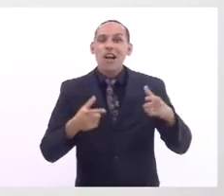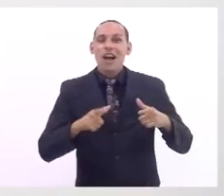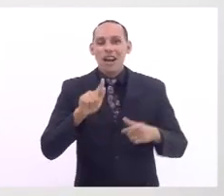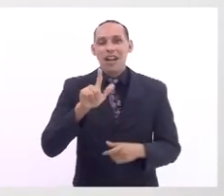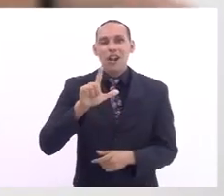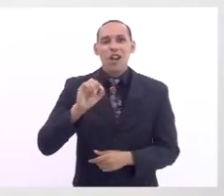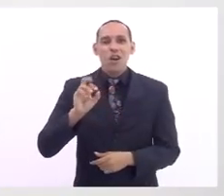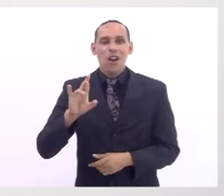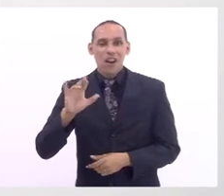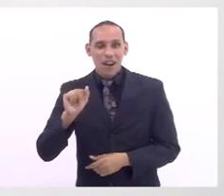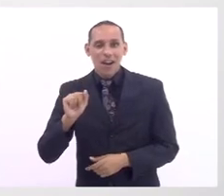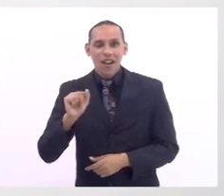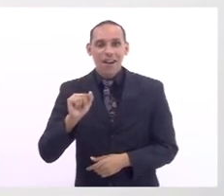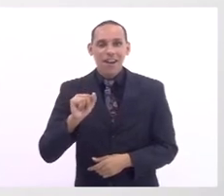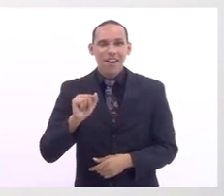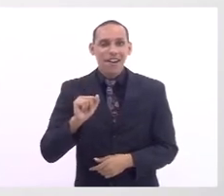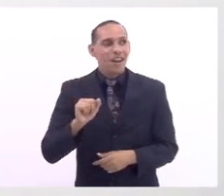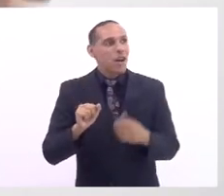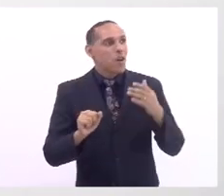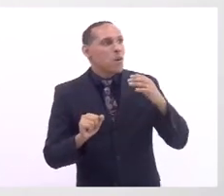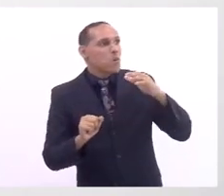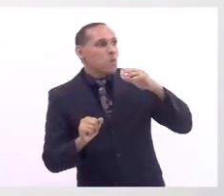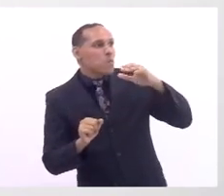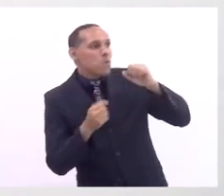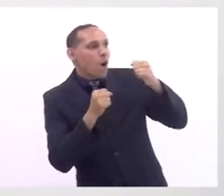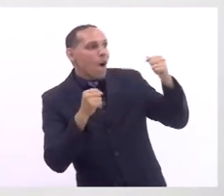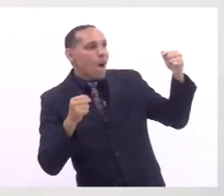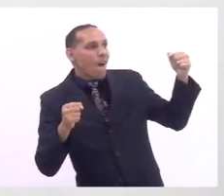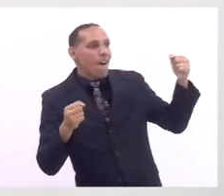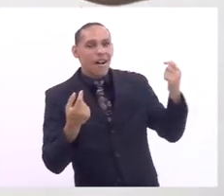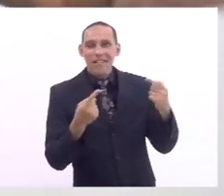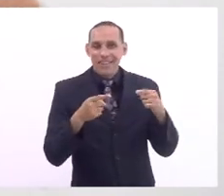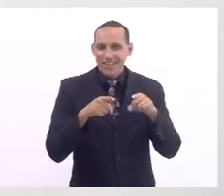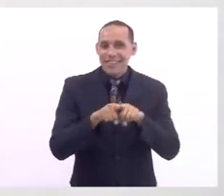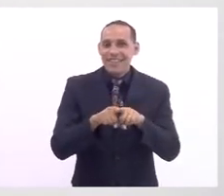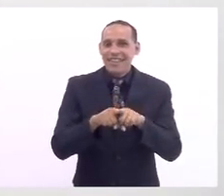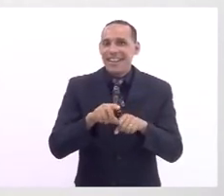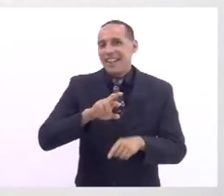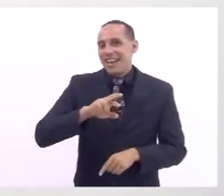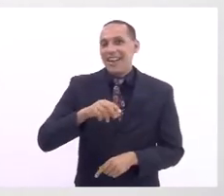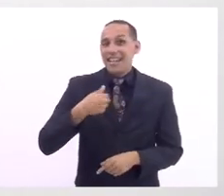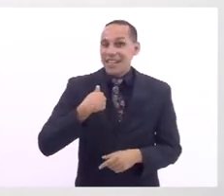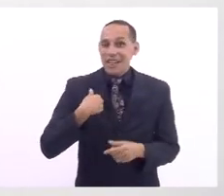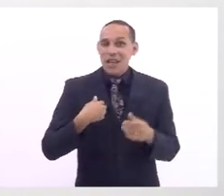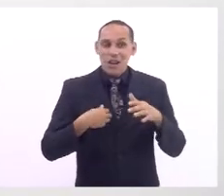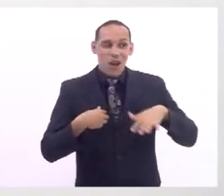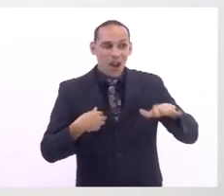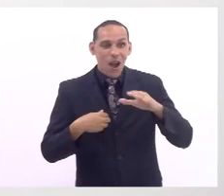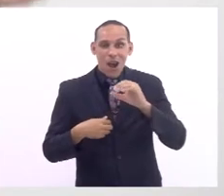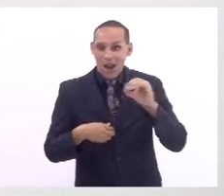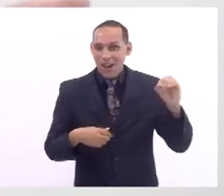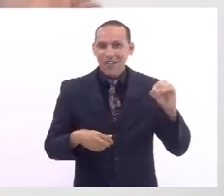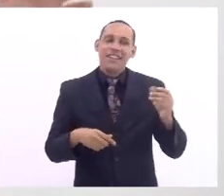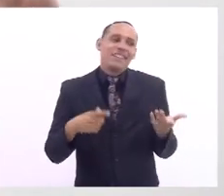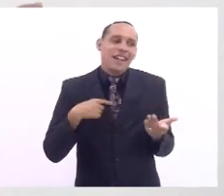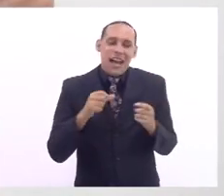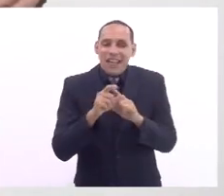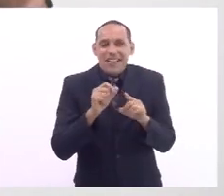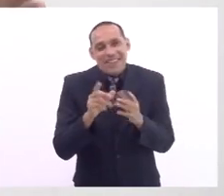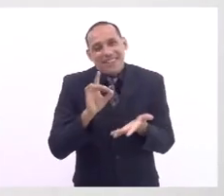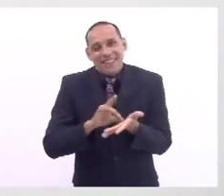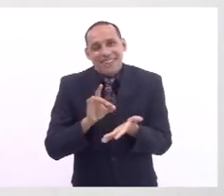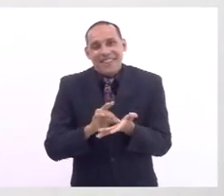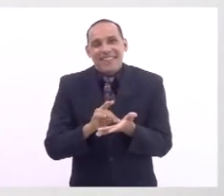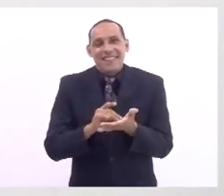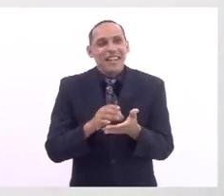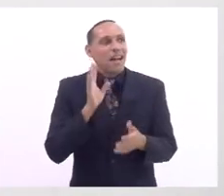bacana para quem da Zona Oeste que negócio Grande para caramba ouvir o que ela parceria desde Você tá no lugar de lógica